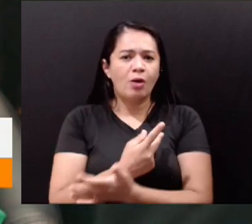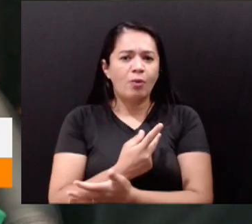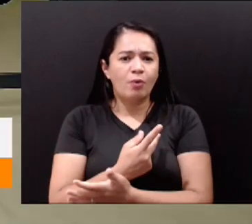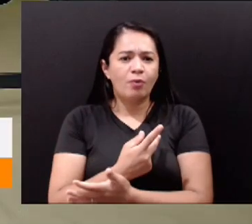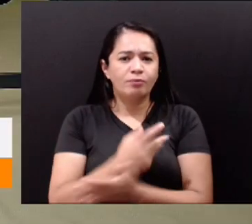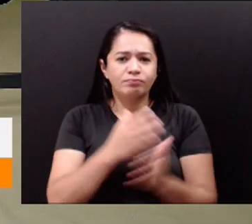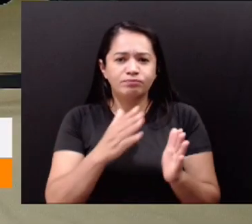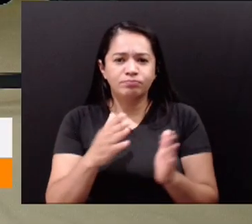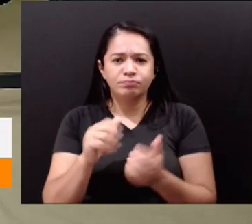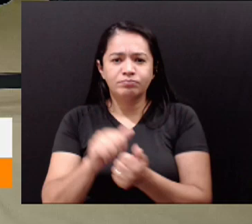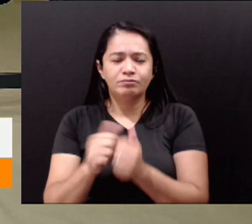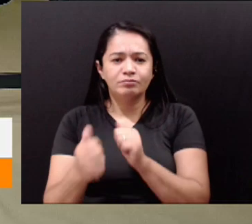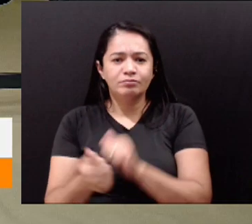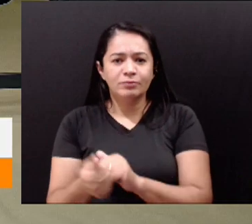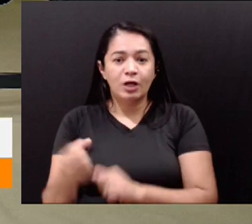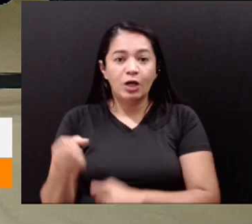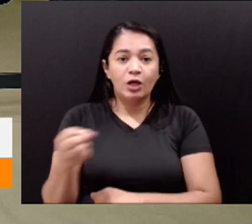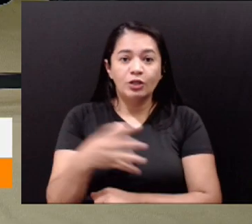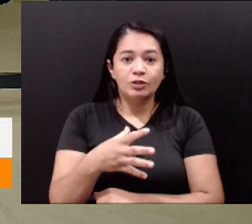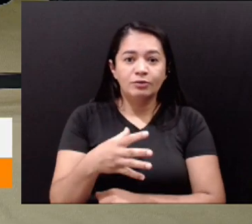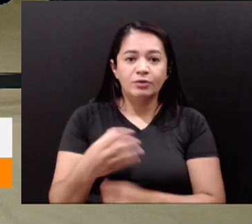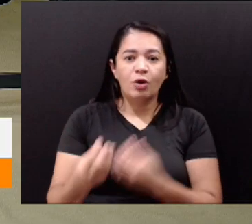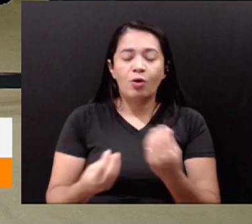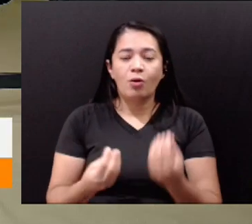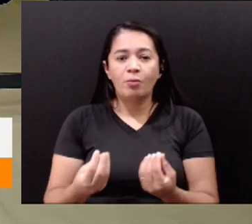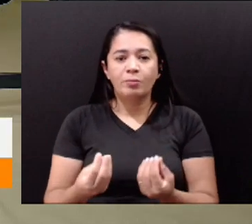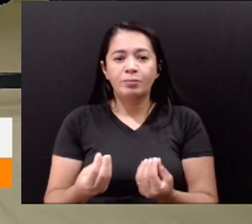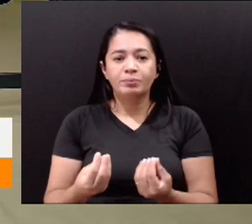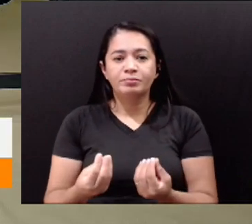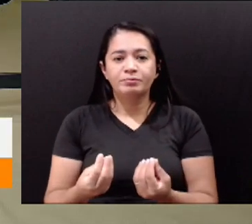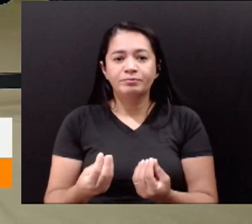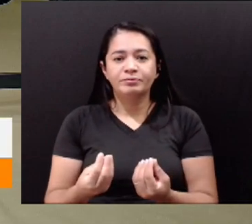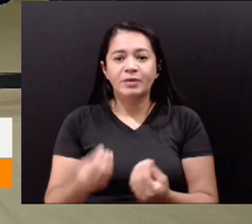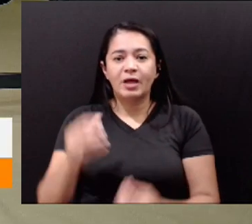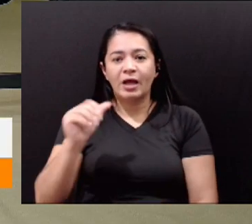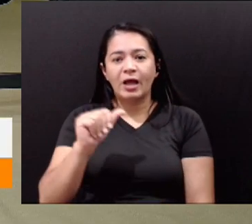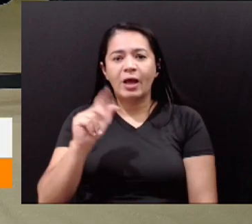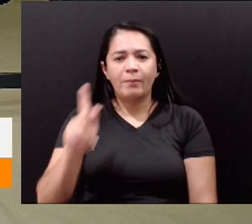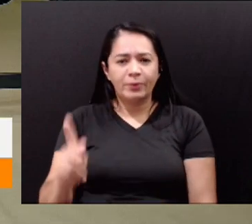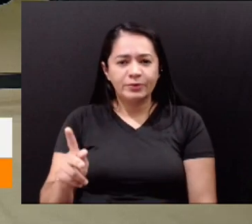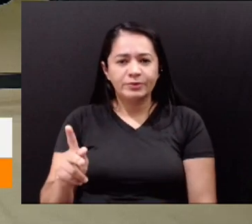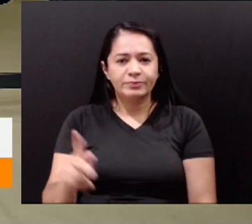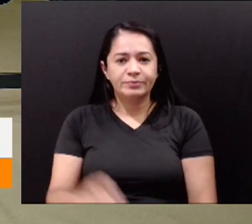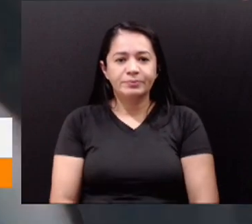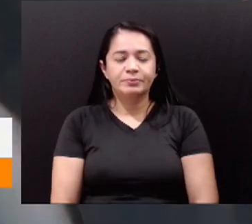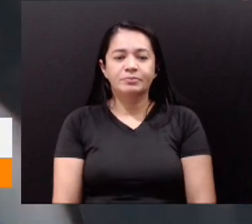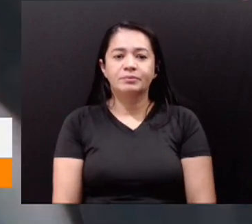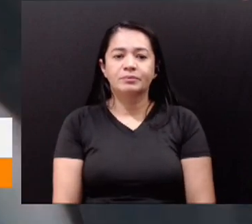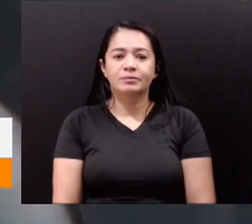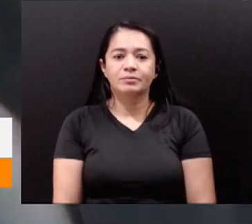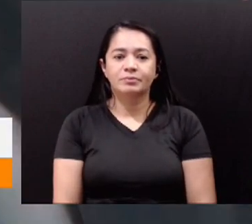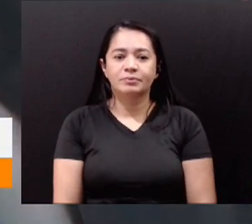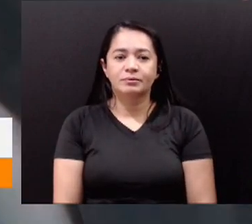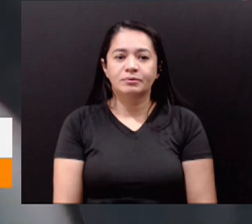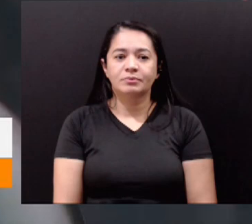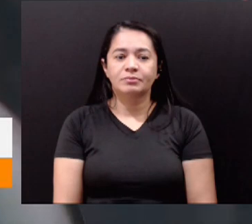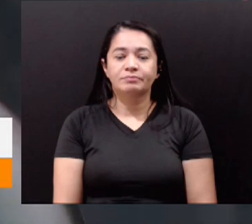nova rotina que é a aposentadoria? Vamos lá. Vamos lá,